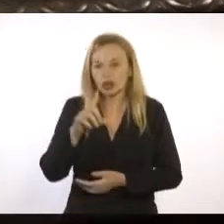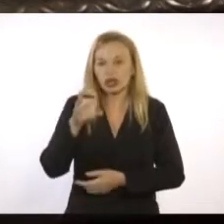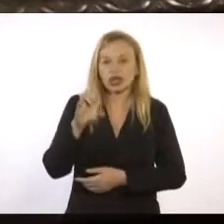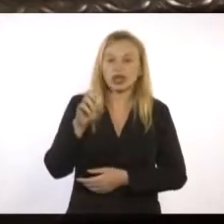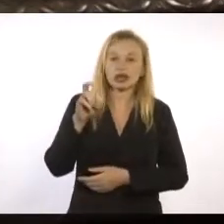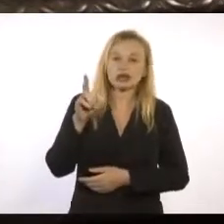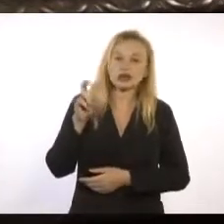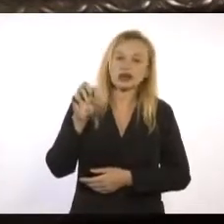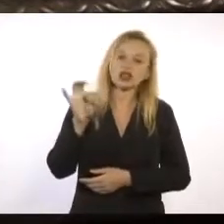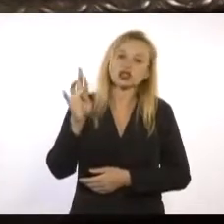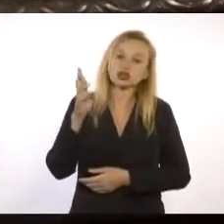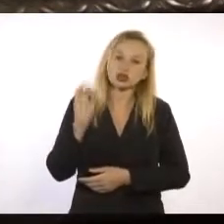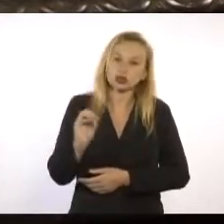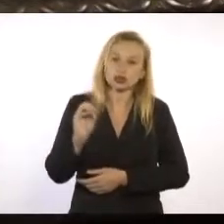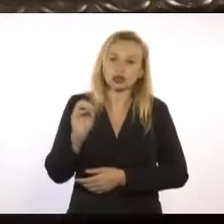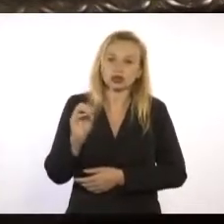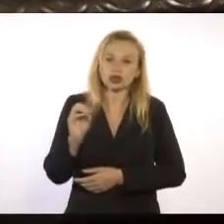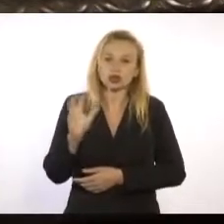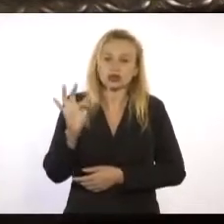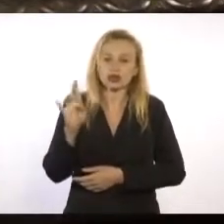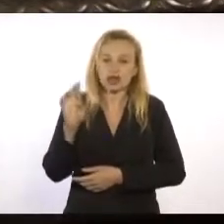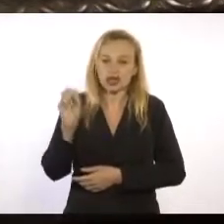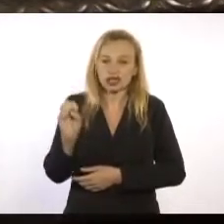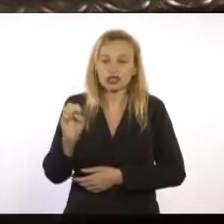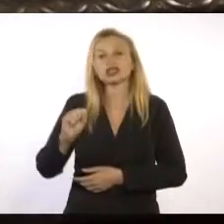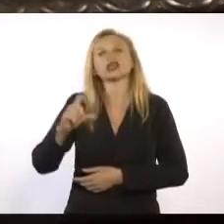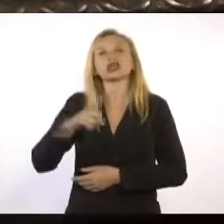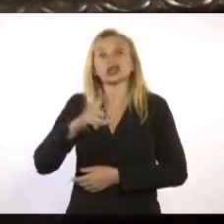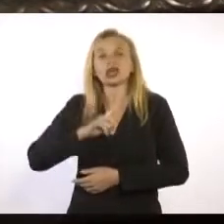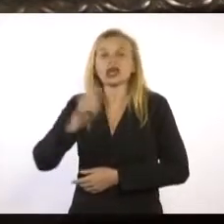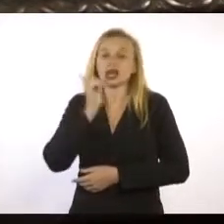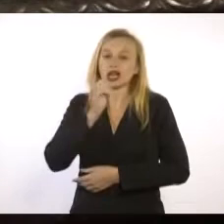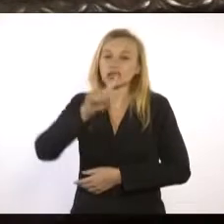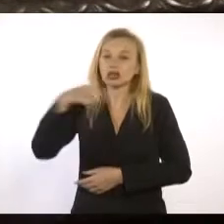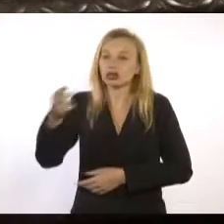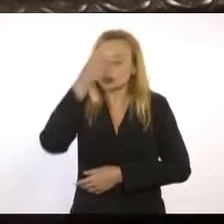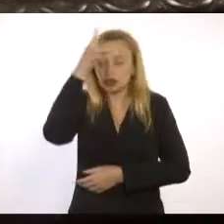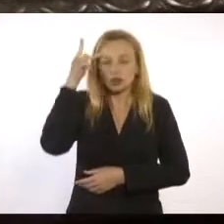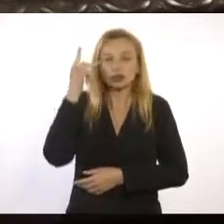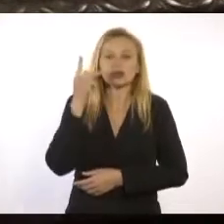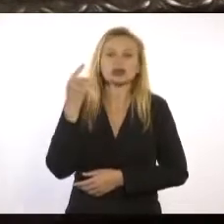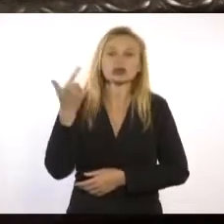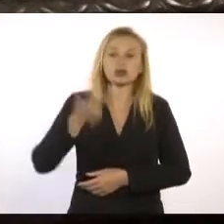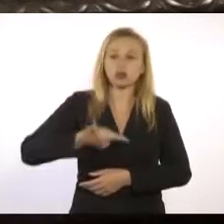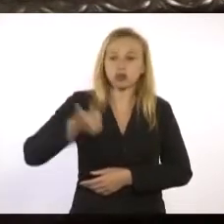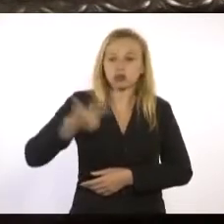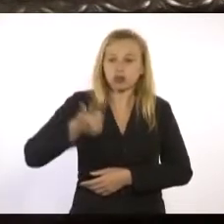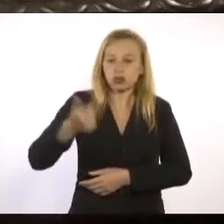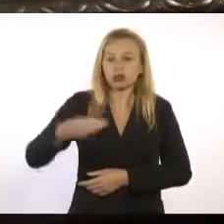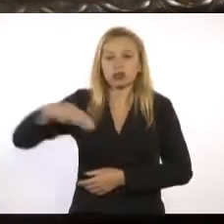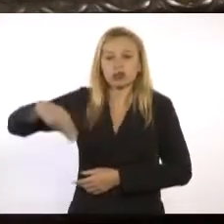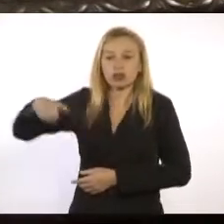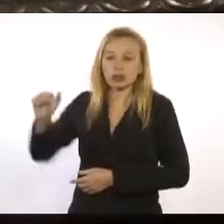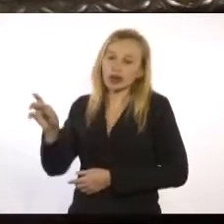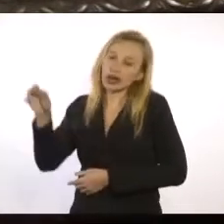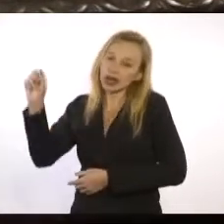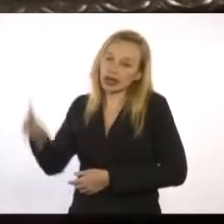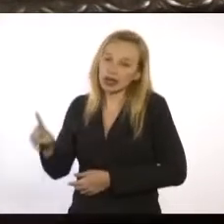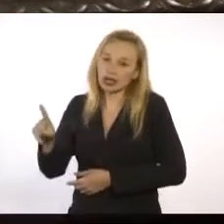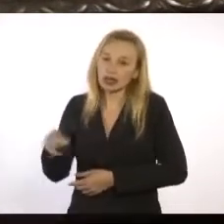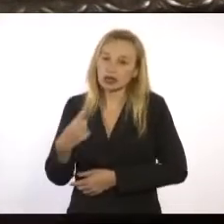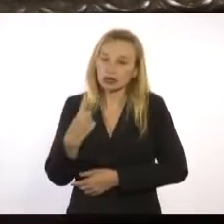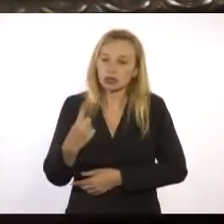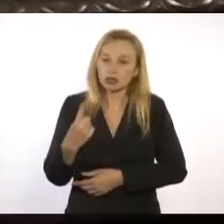Evandro Freire. Ainda tenho relatos de outras pessoas baleadas na Maré, como uma das atendentes de